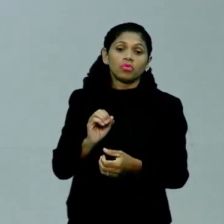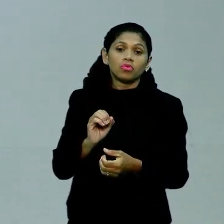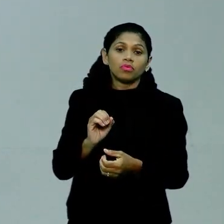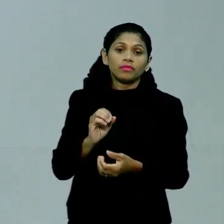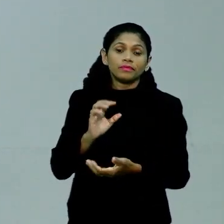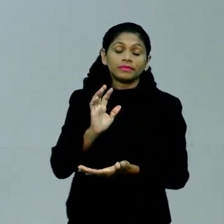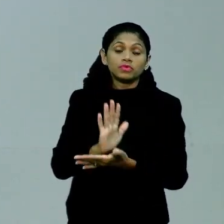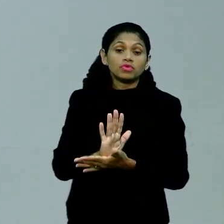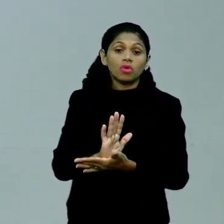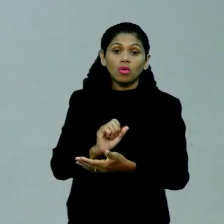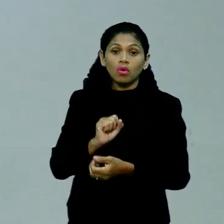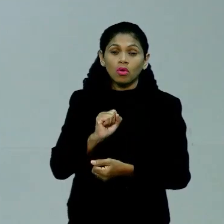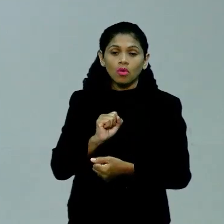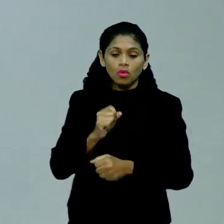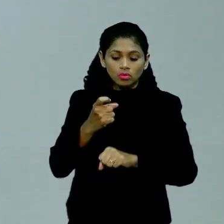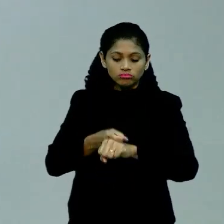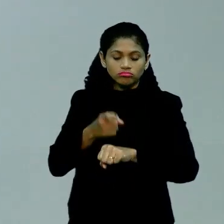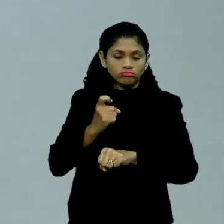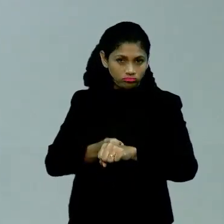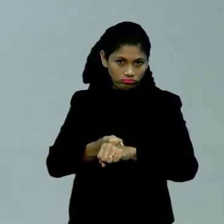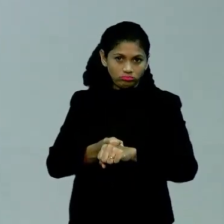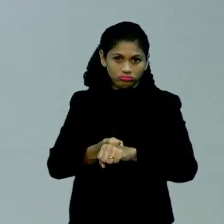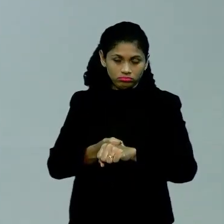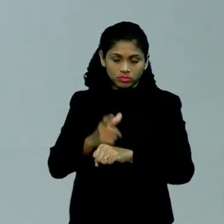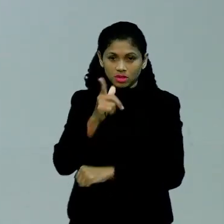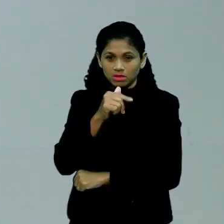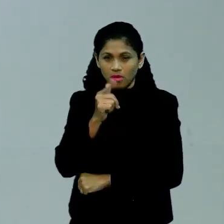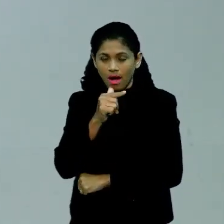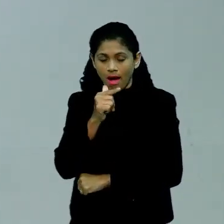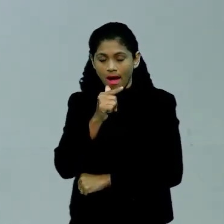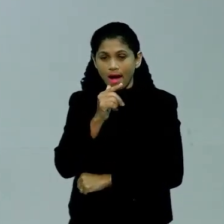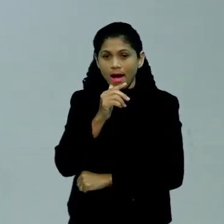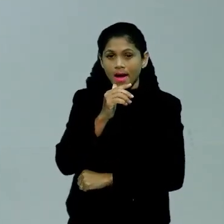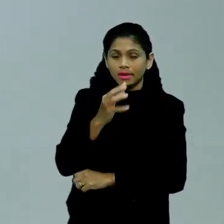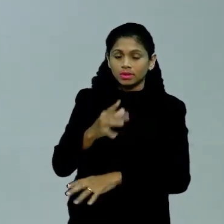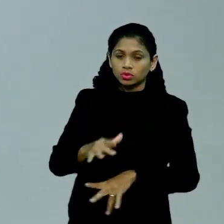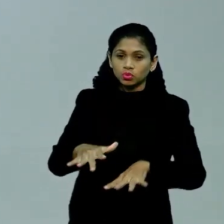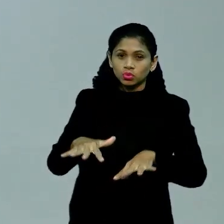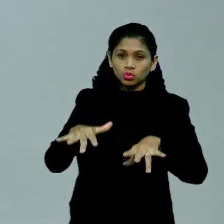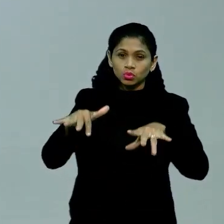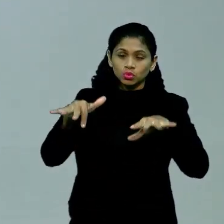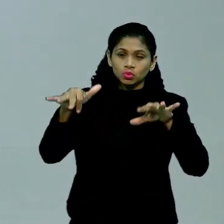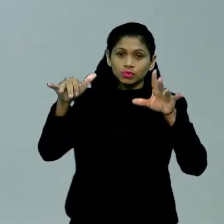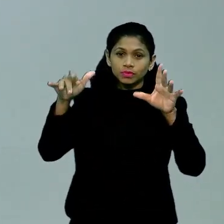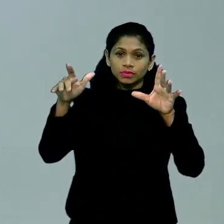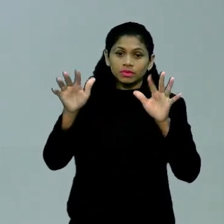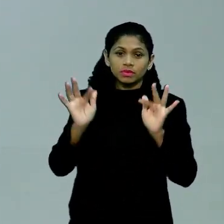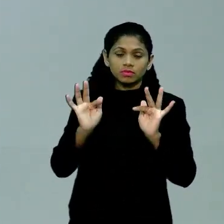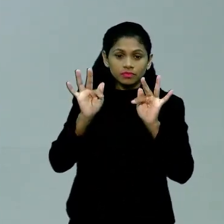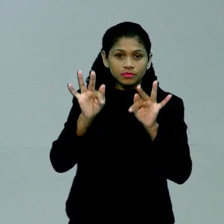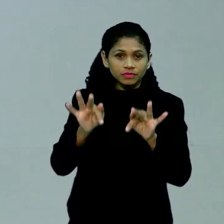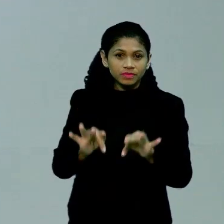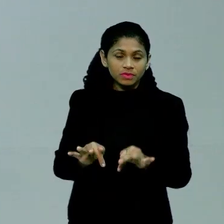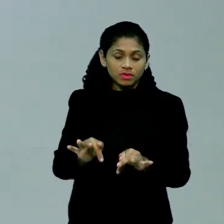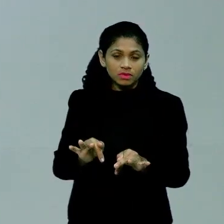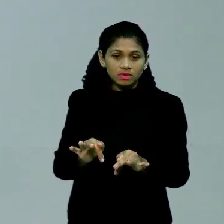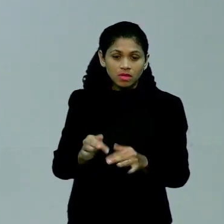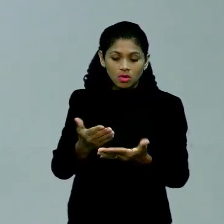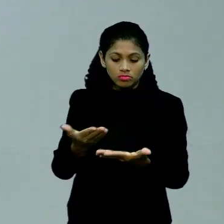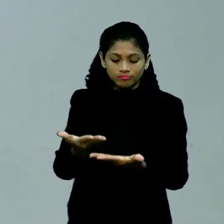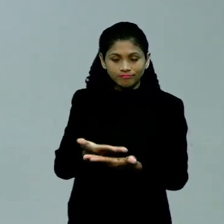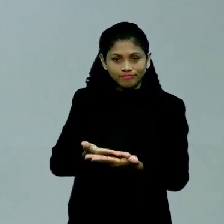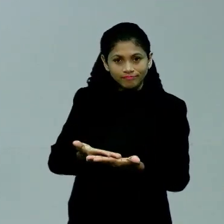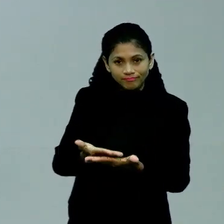água salgada, toda aquela água vai evaporar e no final do recipiente vai sobrar apenas o sal, que é a fase